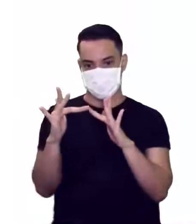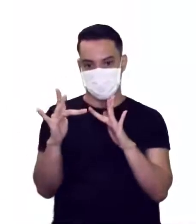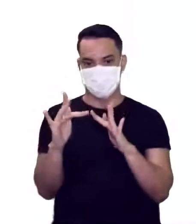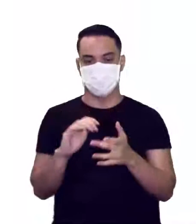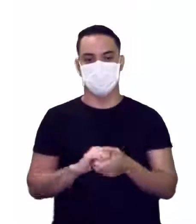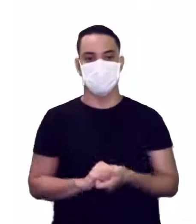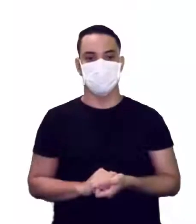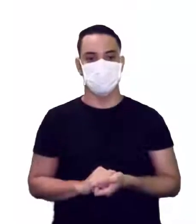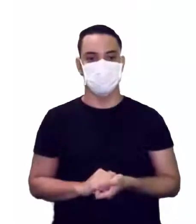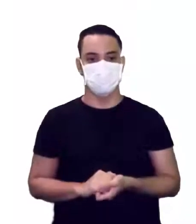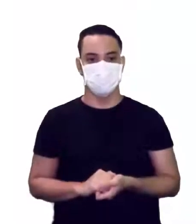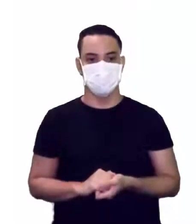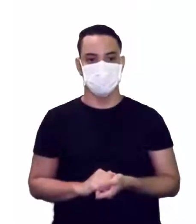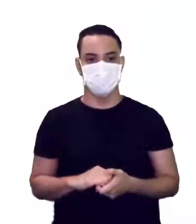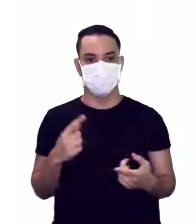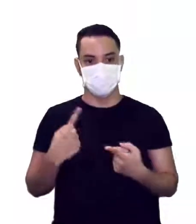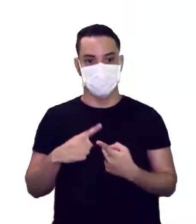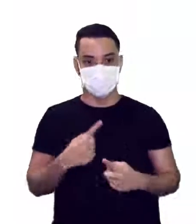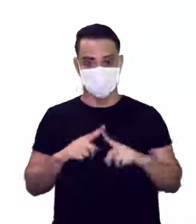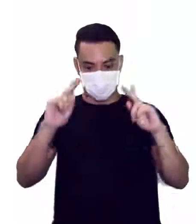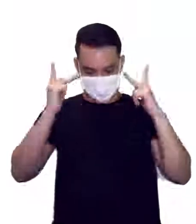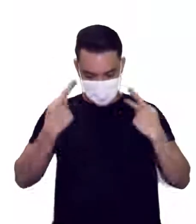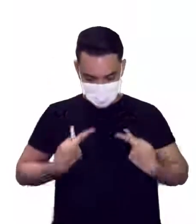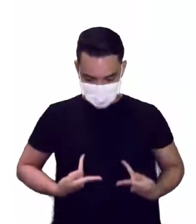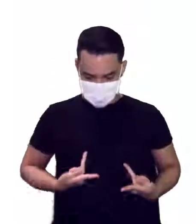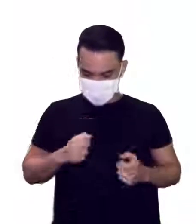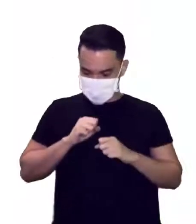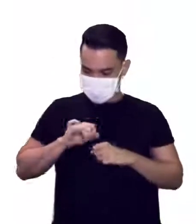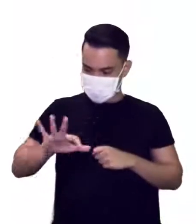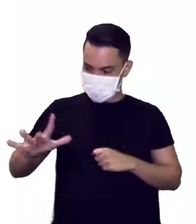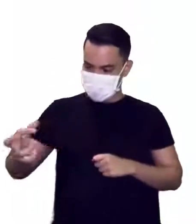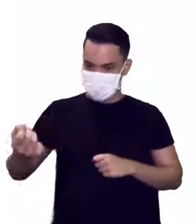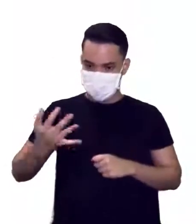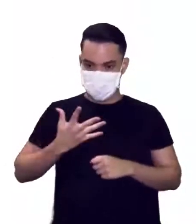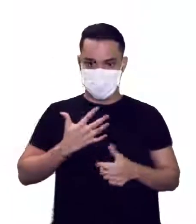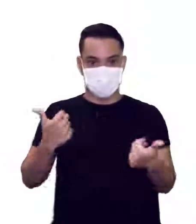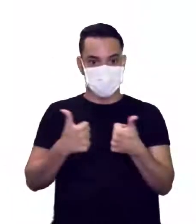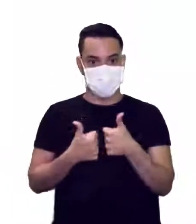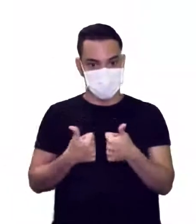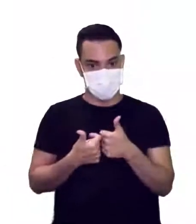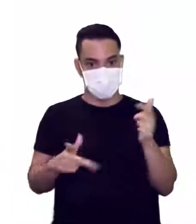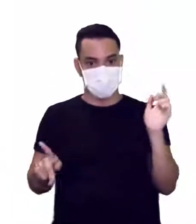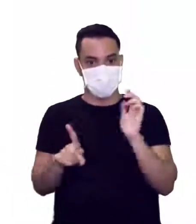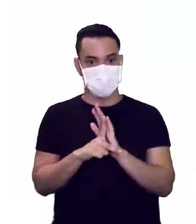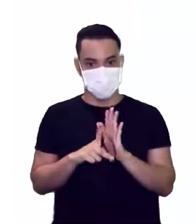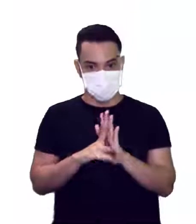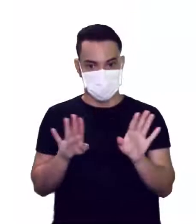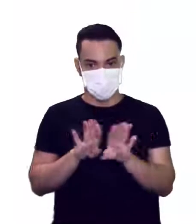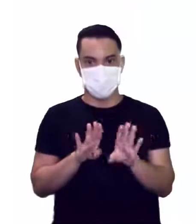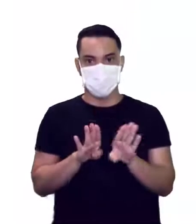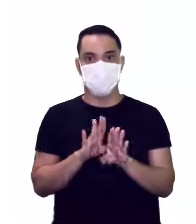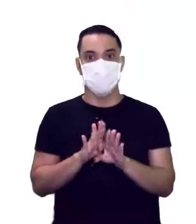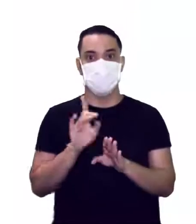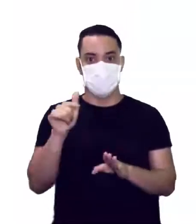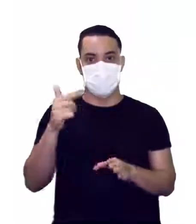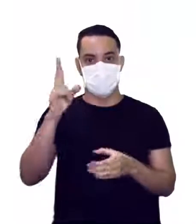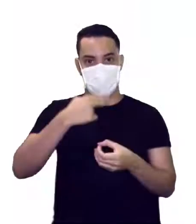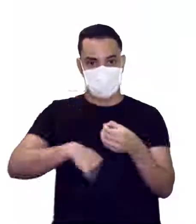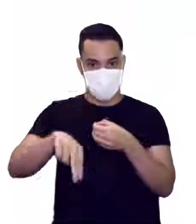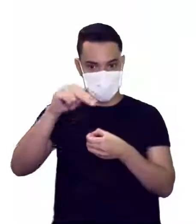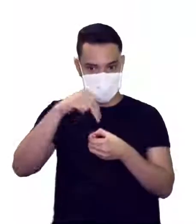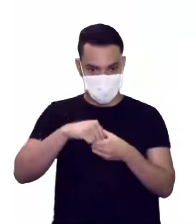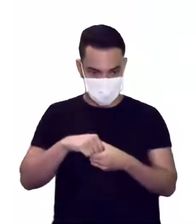ok? Quando um corpo eletrizado indutor é aproximado de um corpo induzido, que é um nêutron no